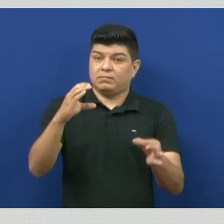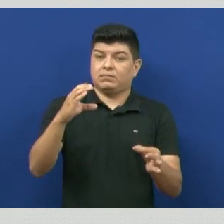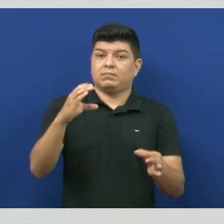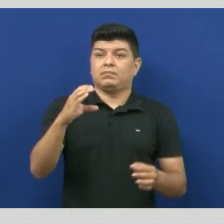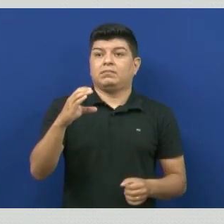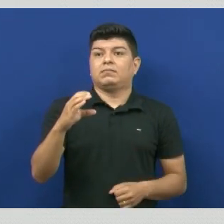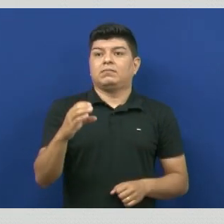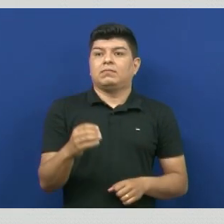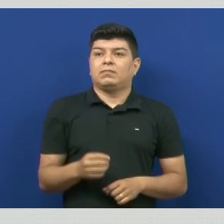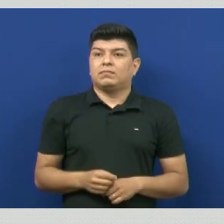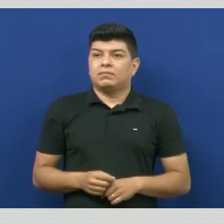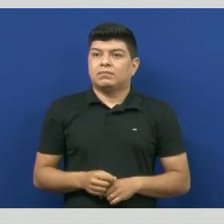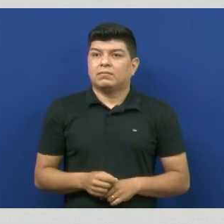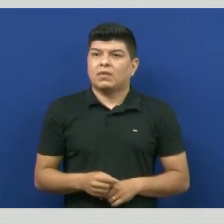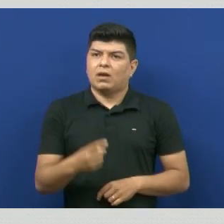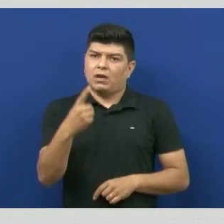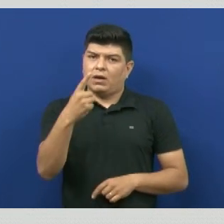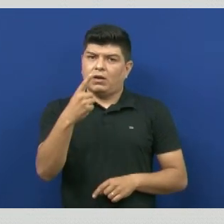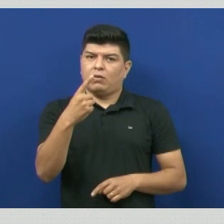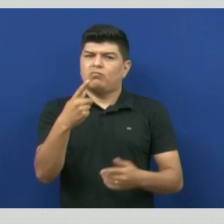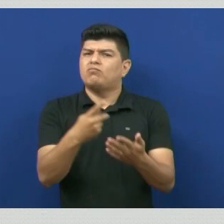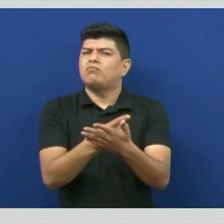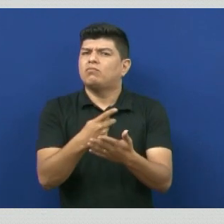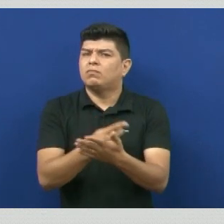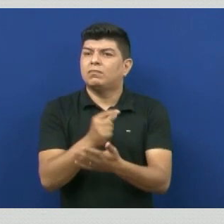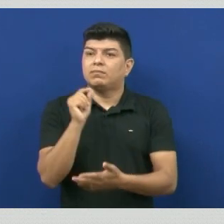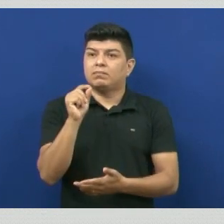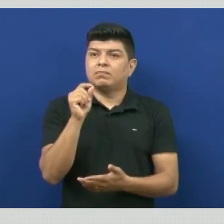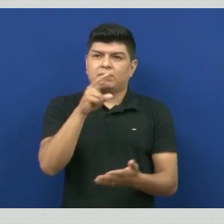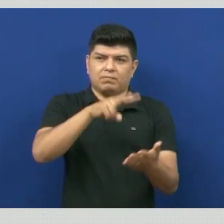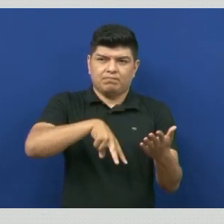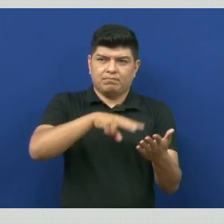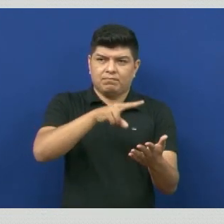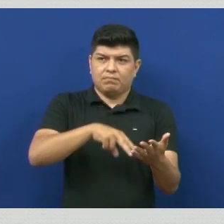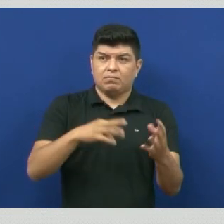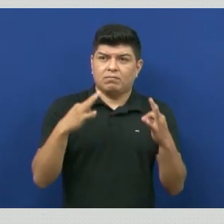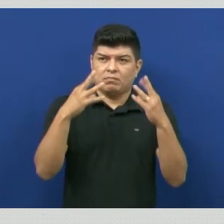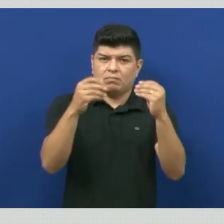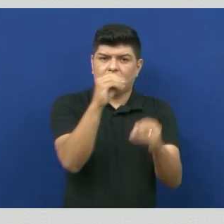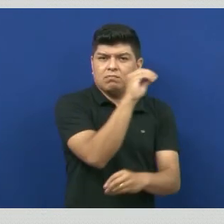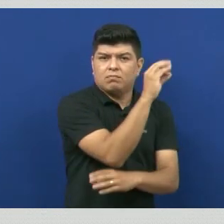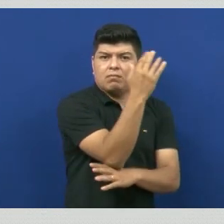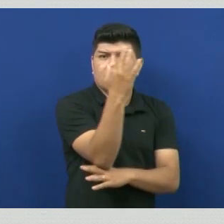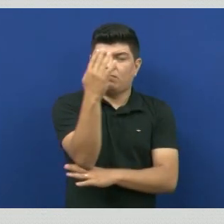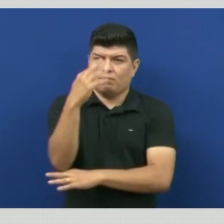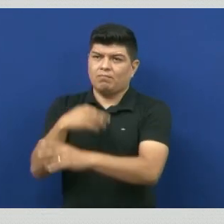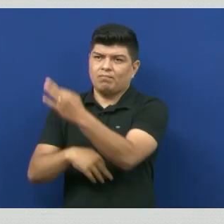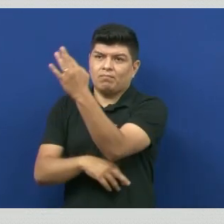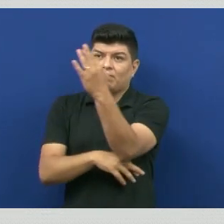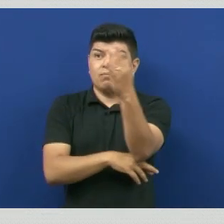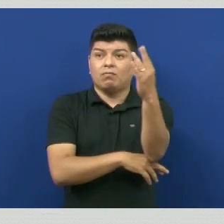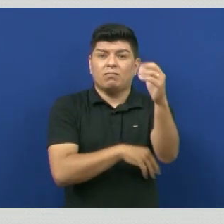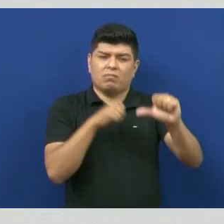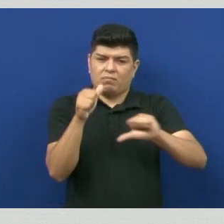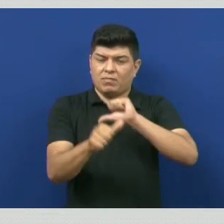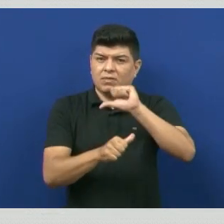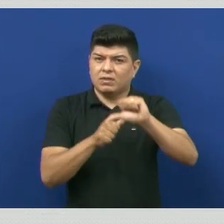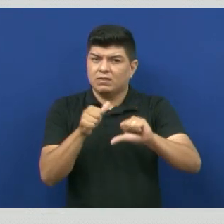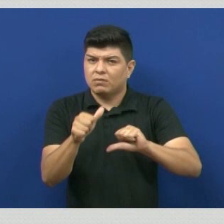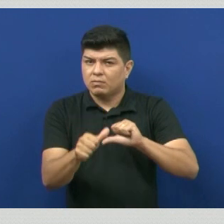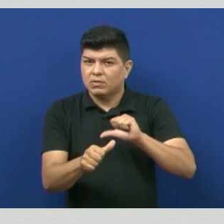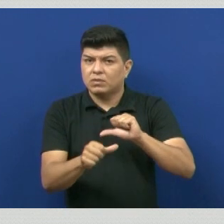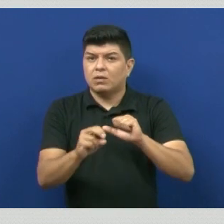alternativa 1 está errada, tá? Vamos lê-la. Toda paisagem resulta da